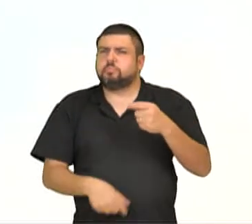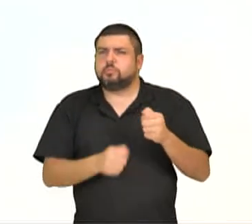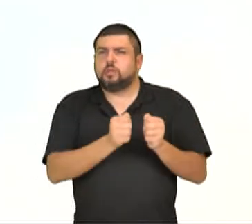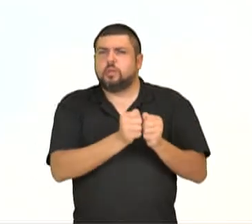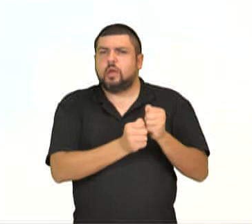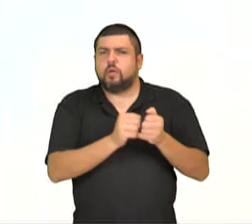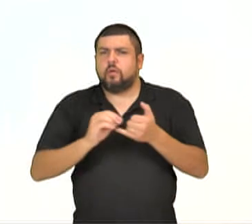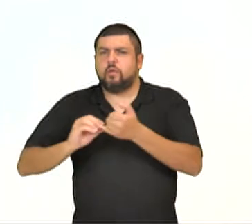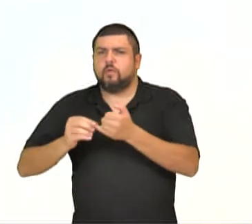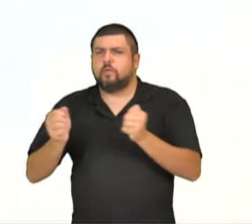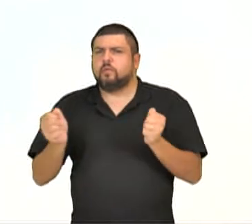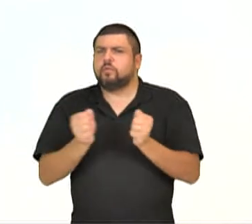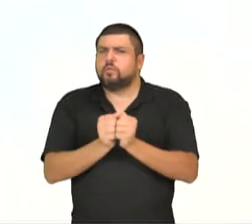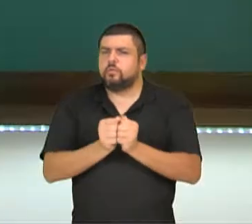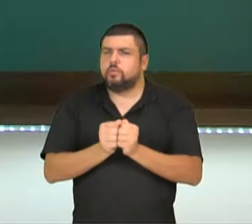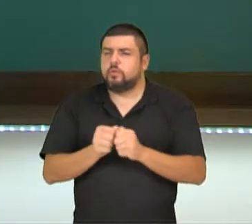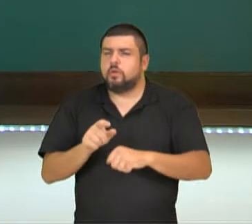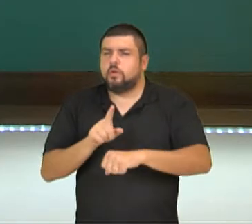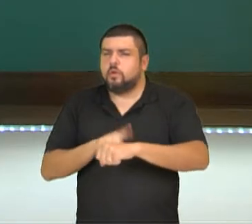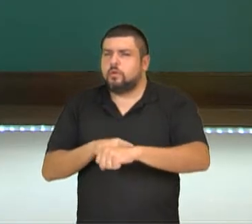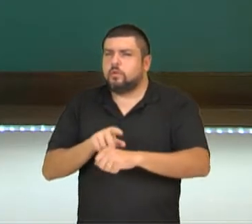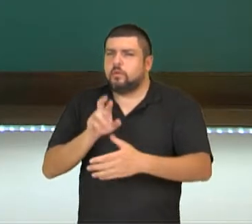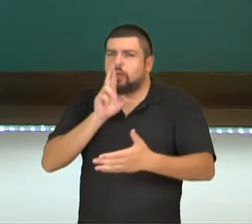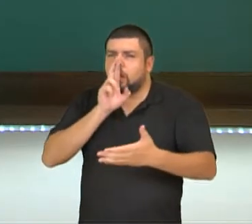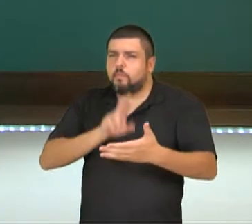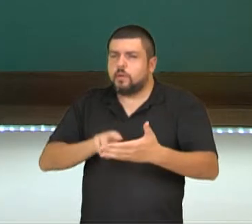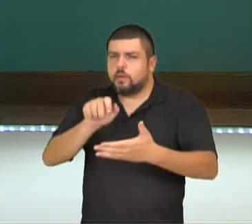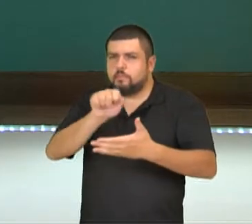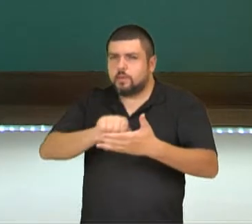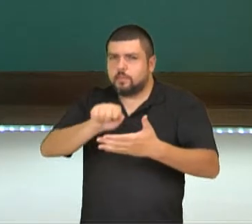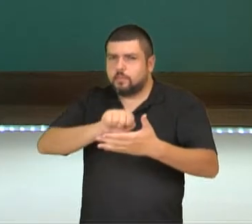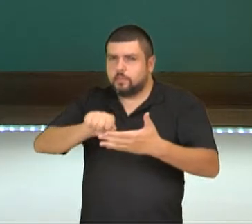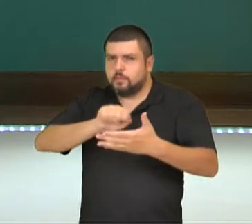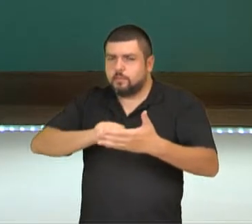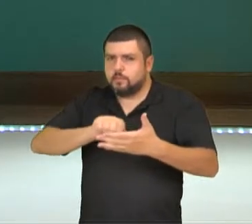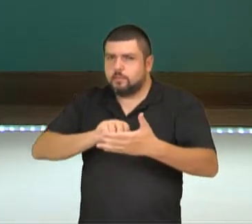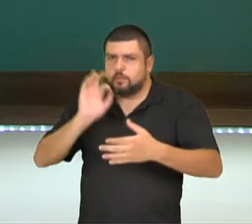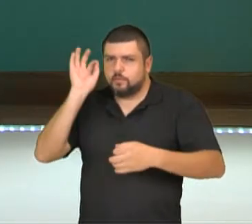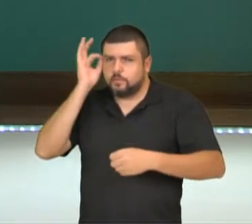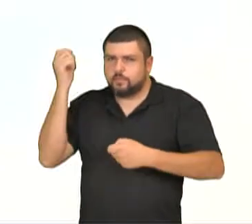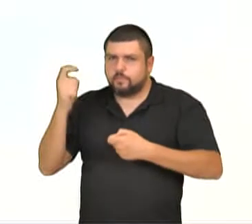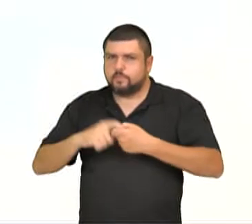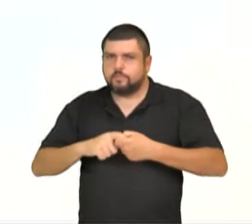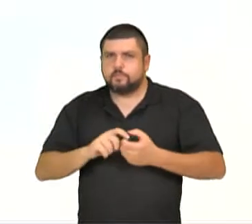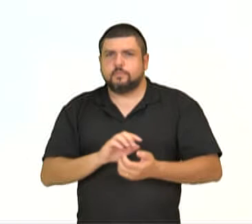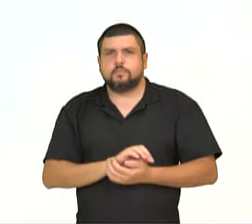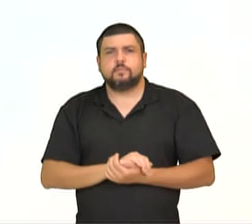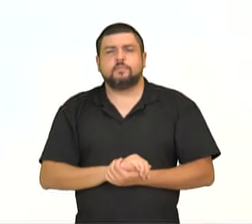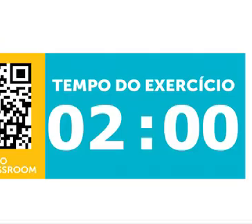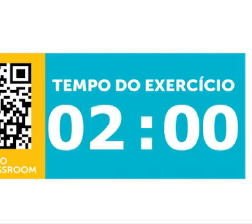feijão juntos? Eu vou te dar um tempo para responder, leia as alternativas e eu já volto.